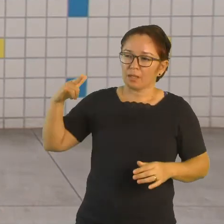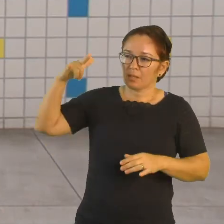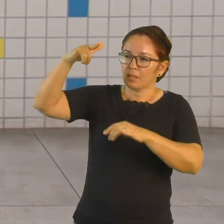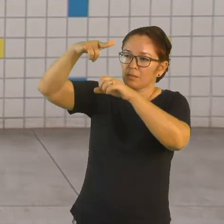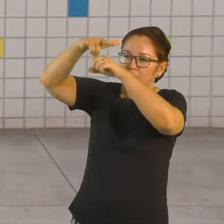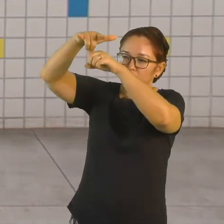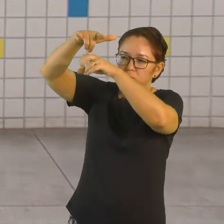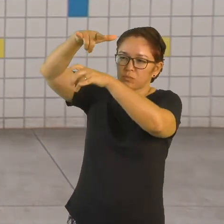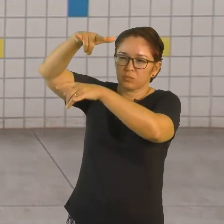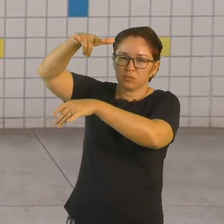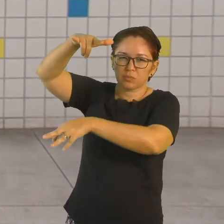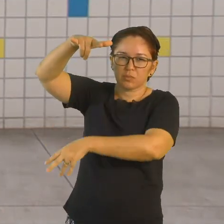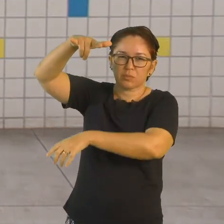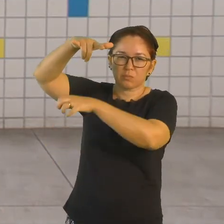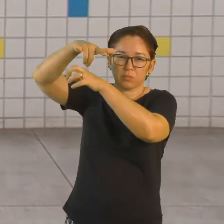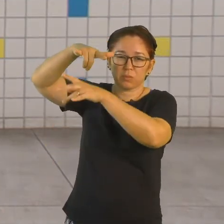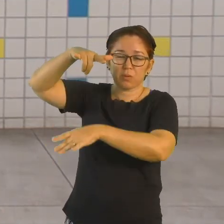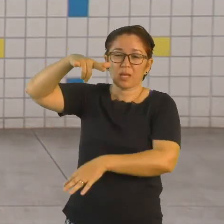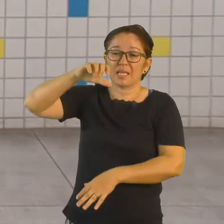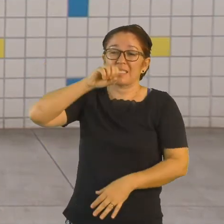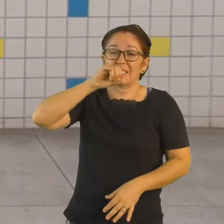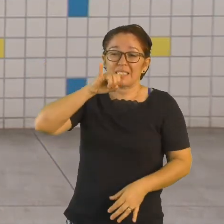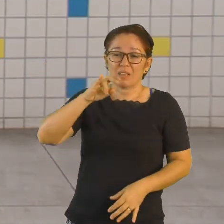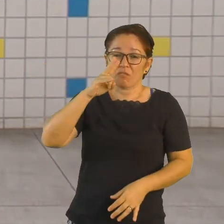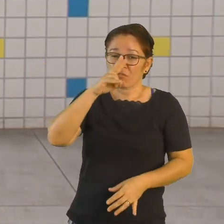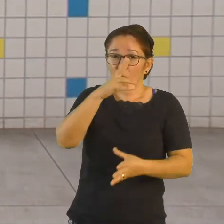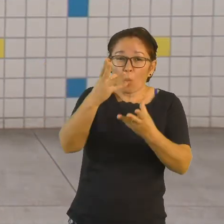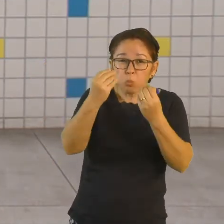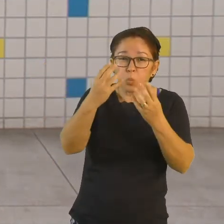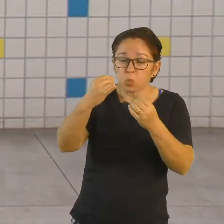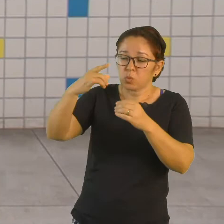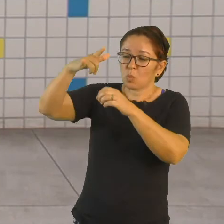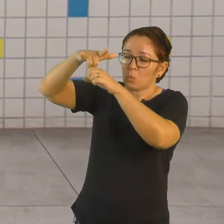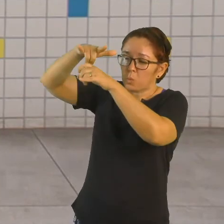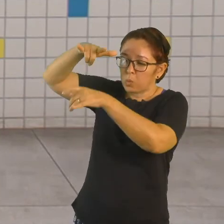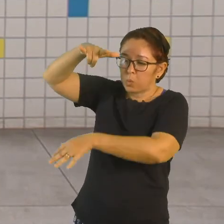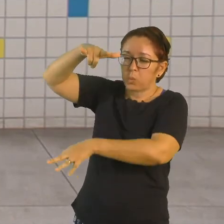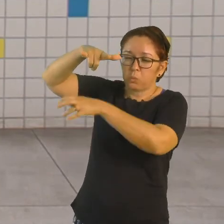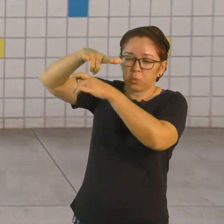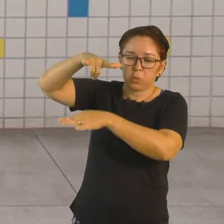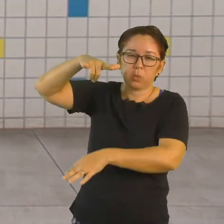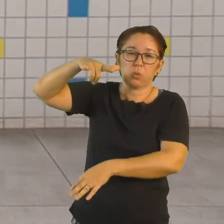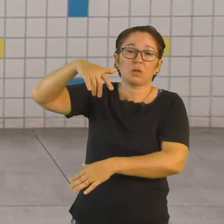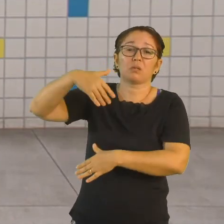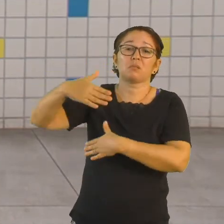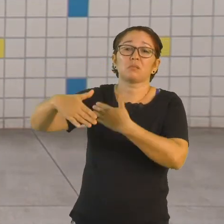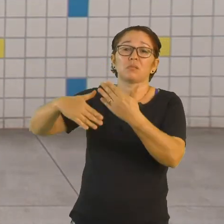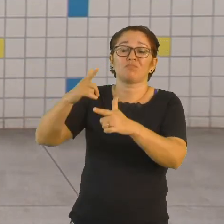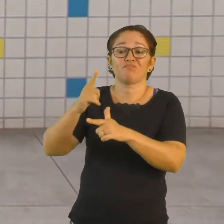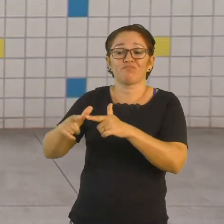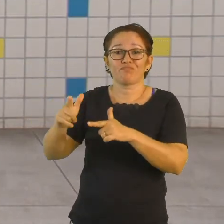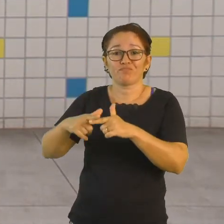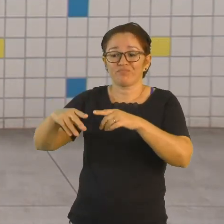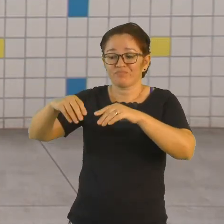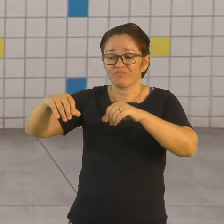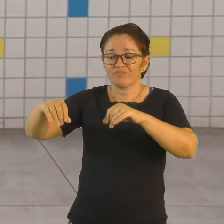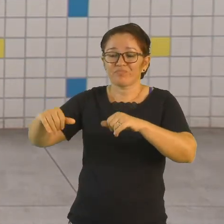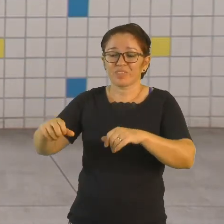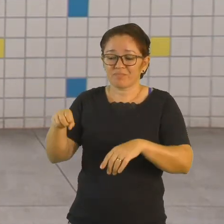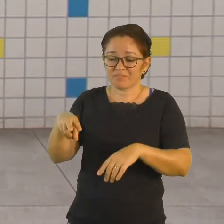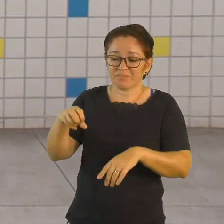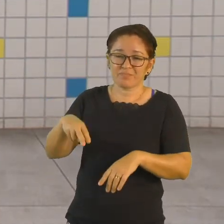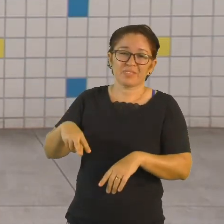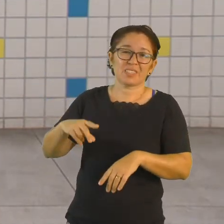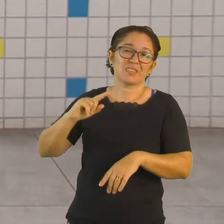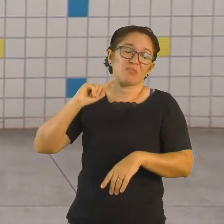maneira incorreta, provoca a contaminação dos solos, dos lençóis freáticos, dos